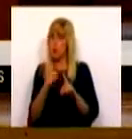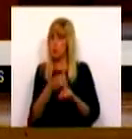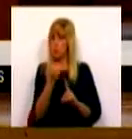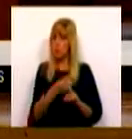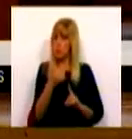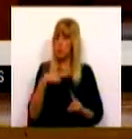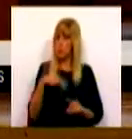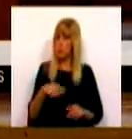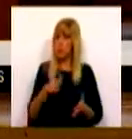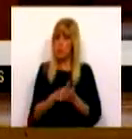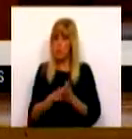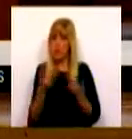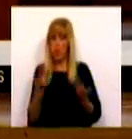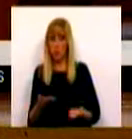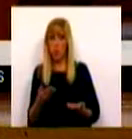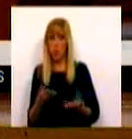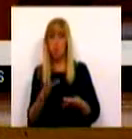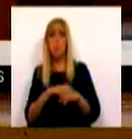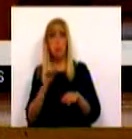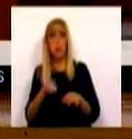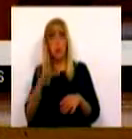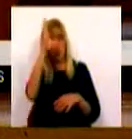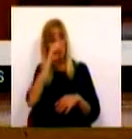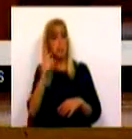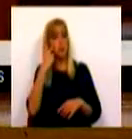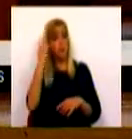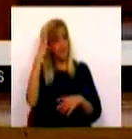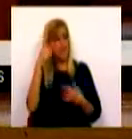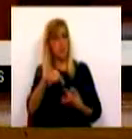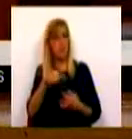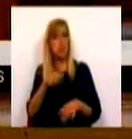estão a beneficiar e que se devem a uma governação inteligente